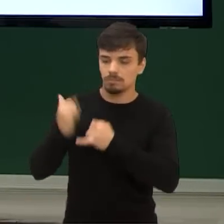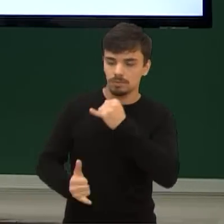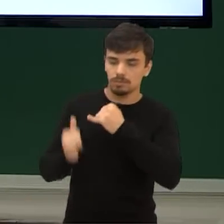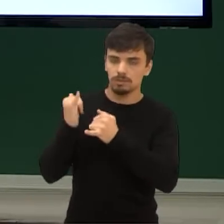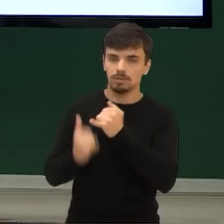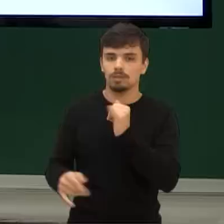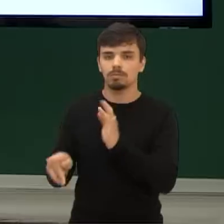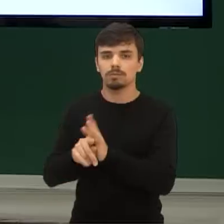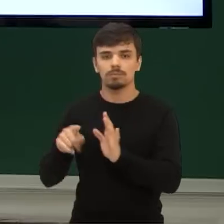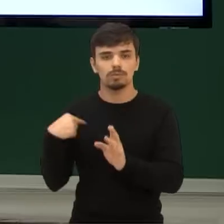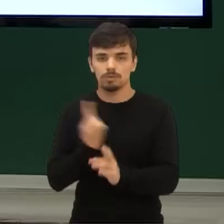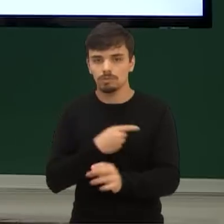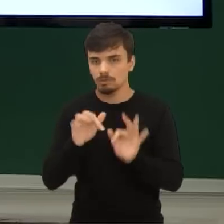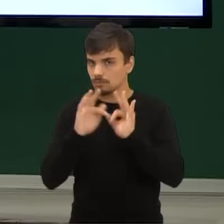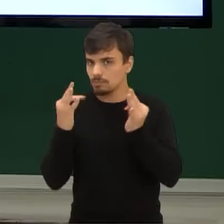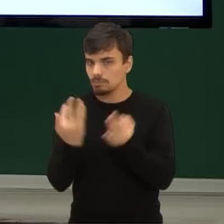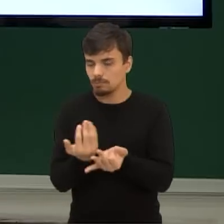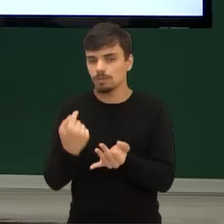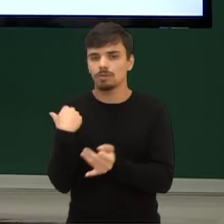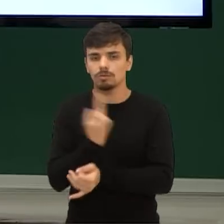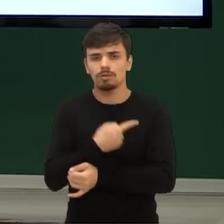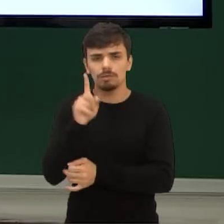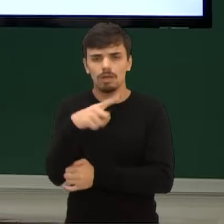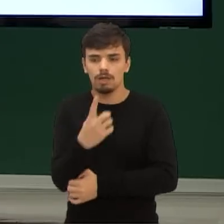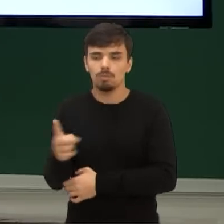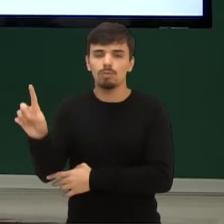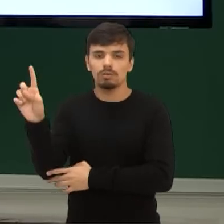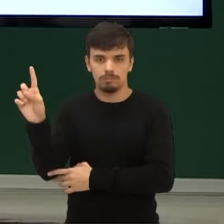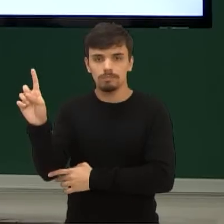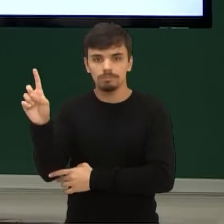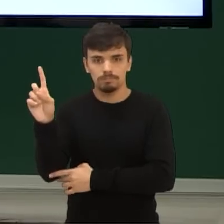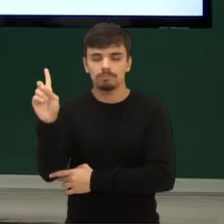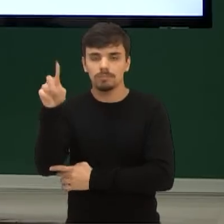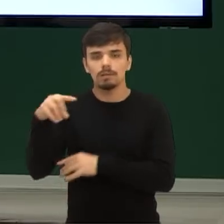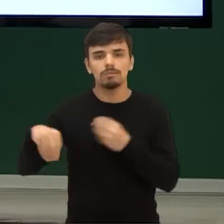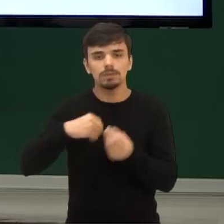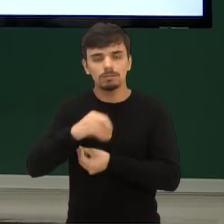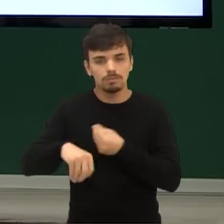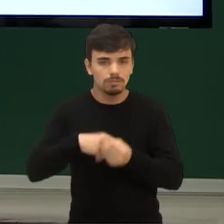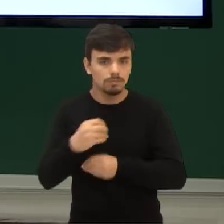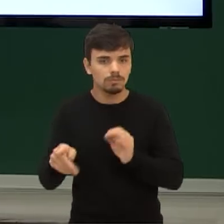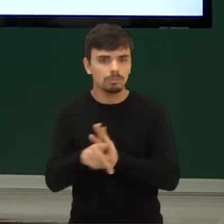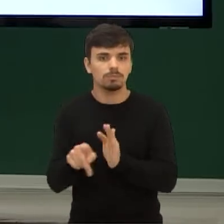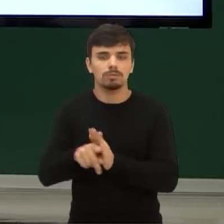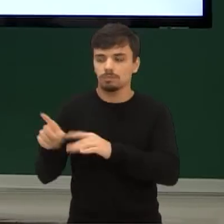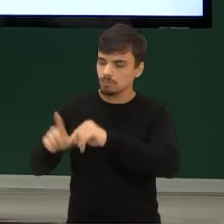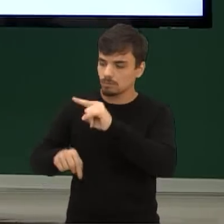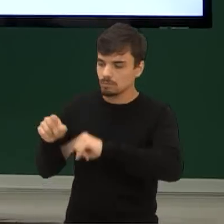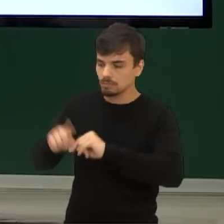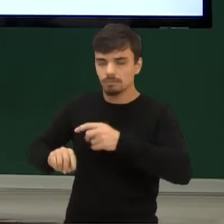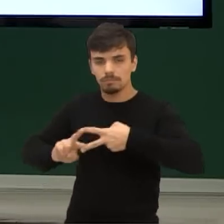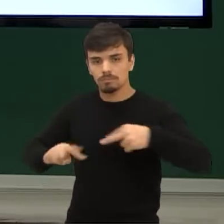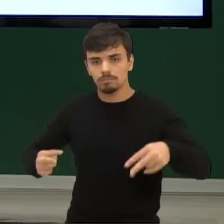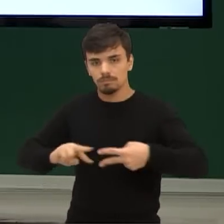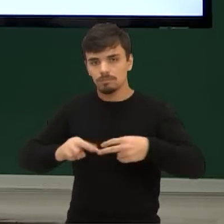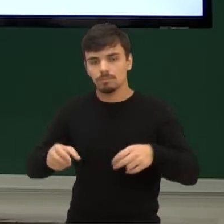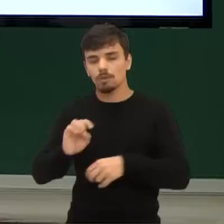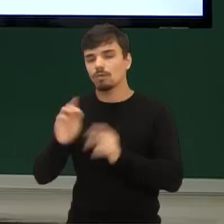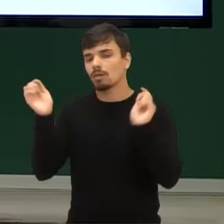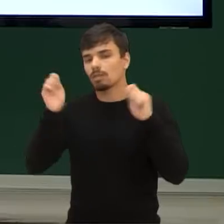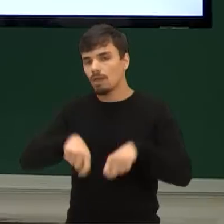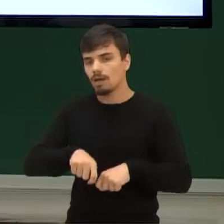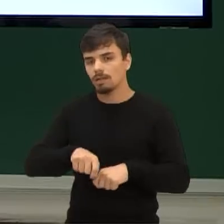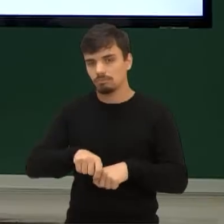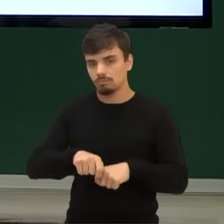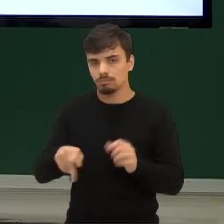semelhanças com a nossa família, mas nós somos seres únicos, né? Uma mistura de material genético e isso só é